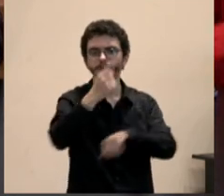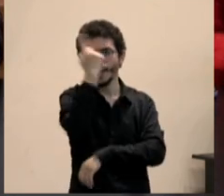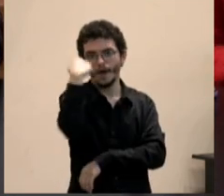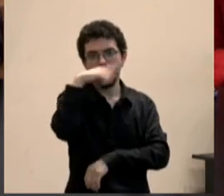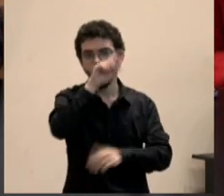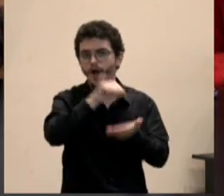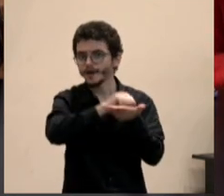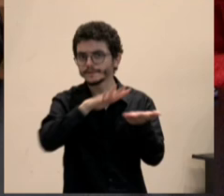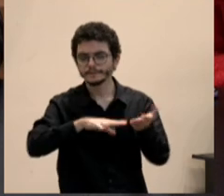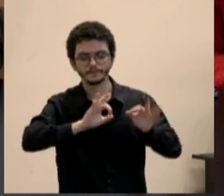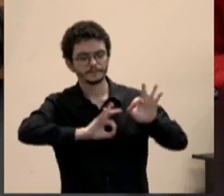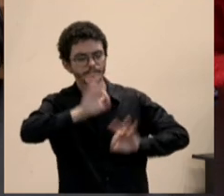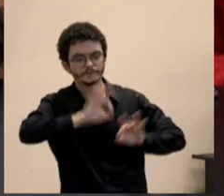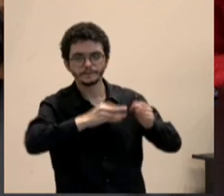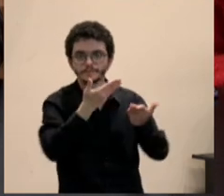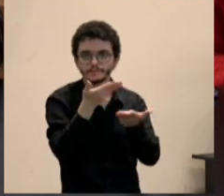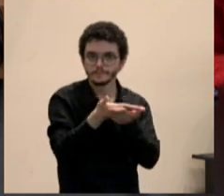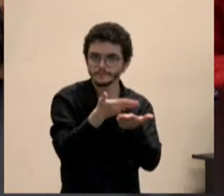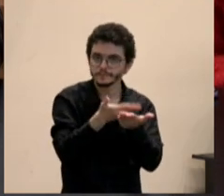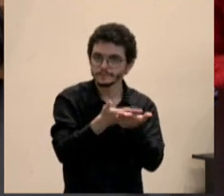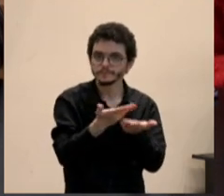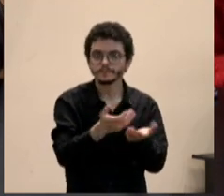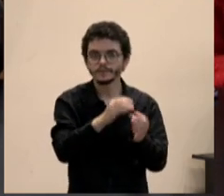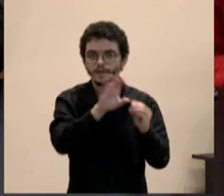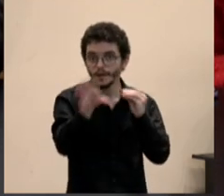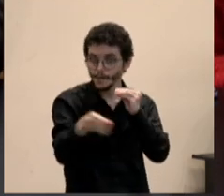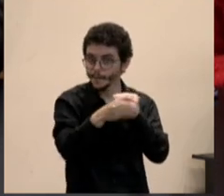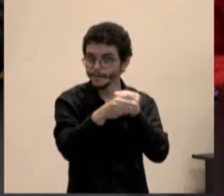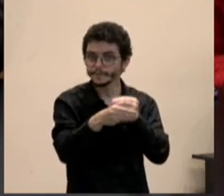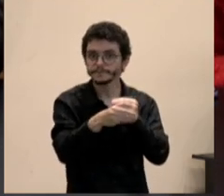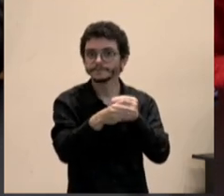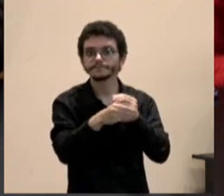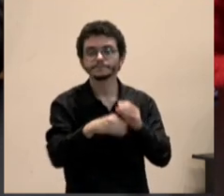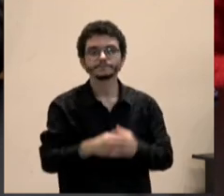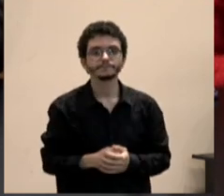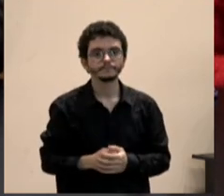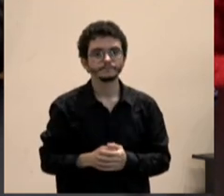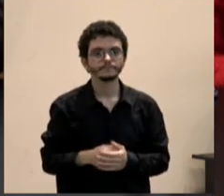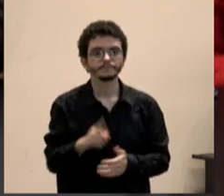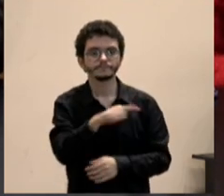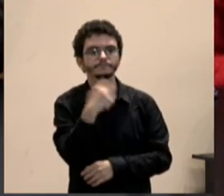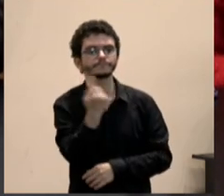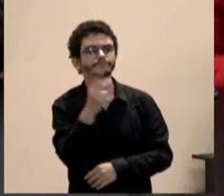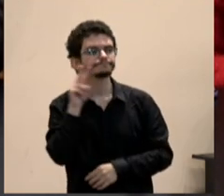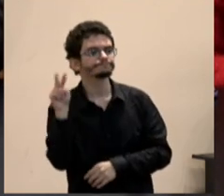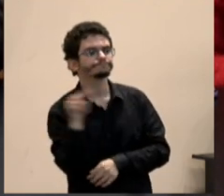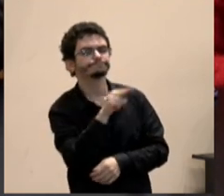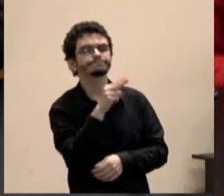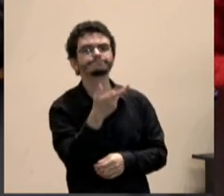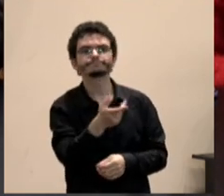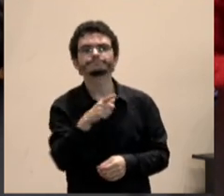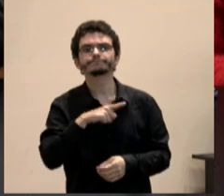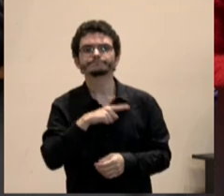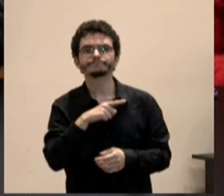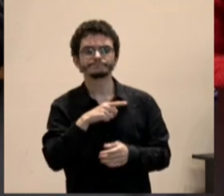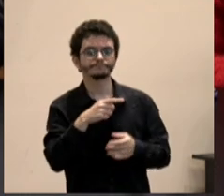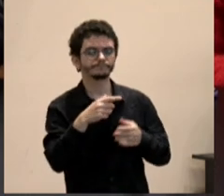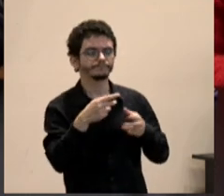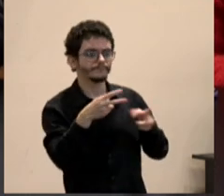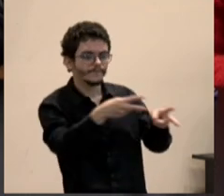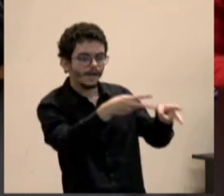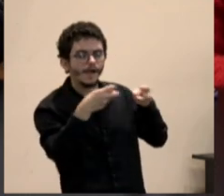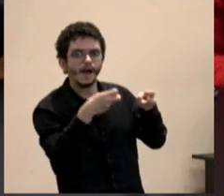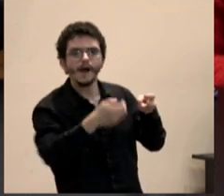atividades, ou preparação, ou estudo, ou complementação. A gente já vai perceber que o seu reconhecimento